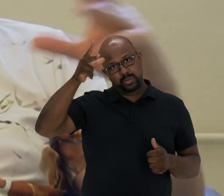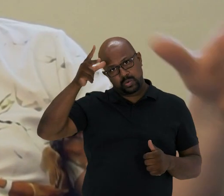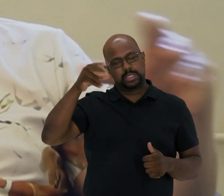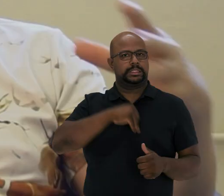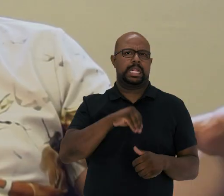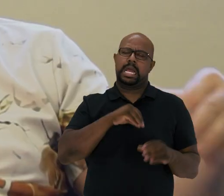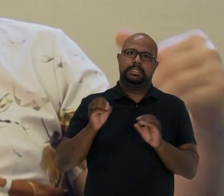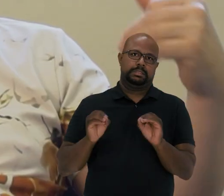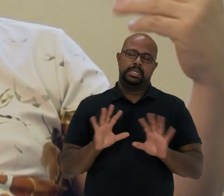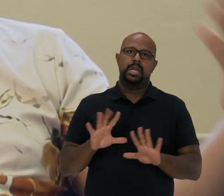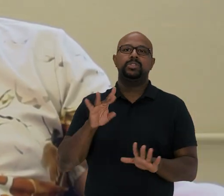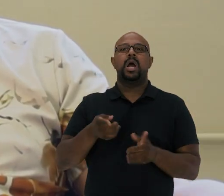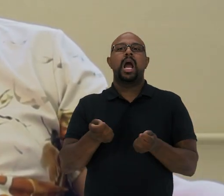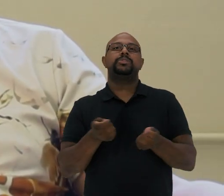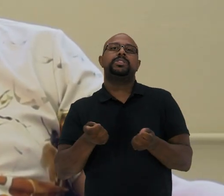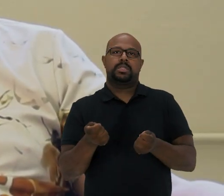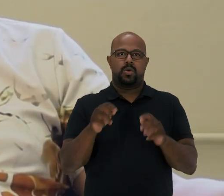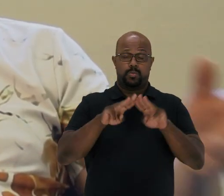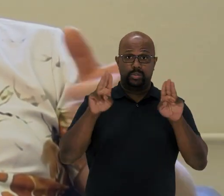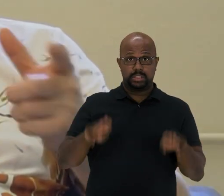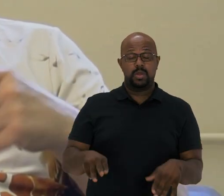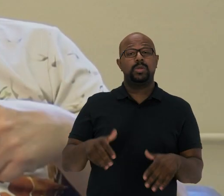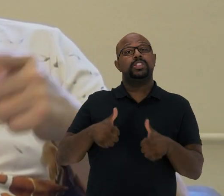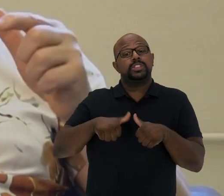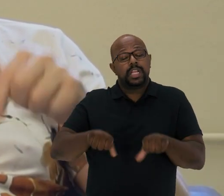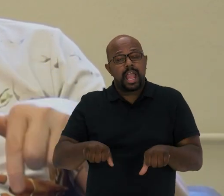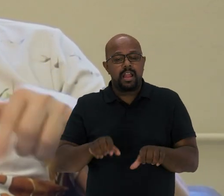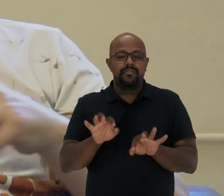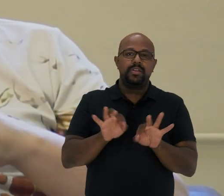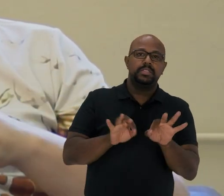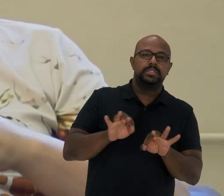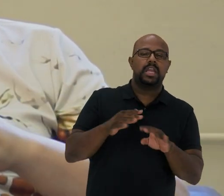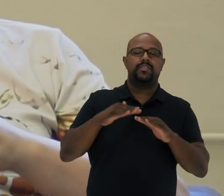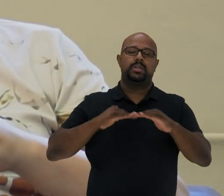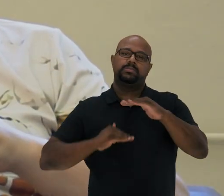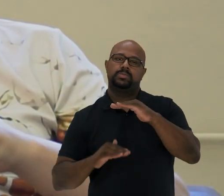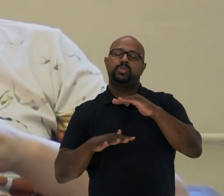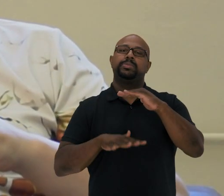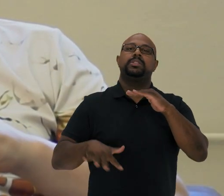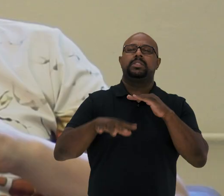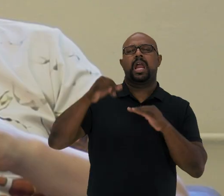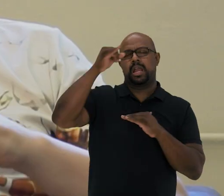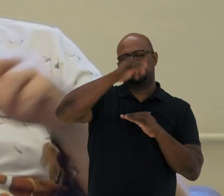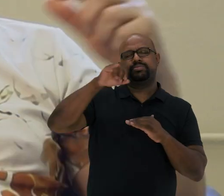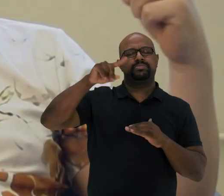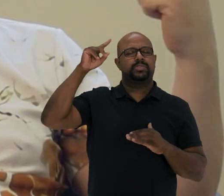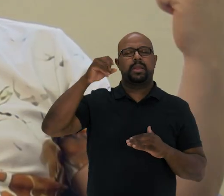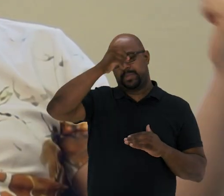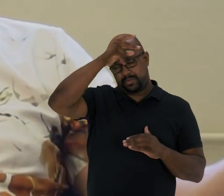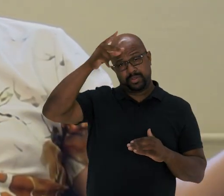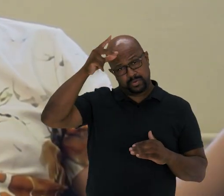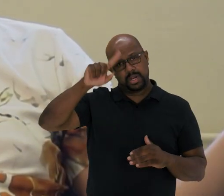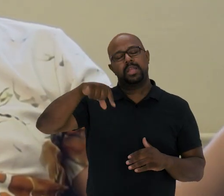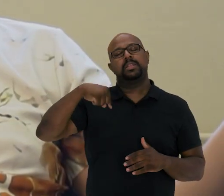voluntariamente, sem salário, sem nada, administrar o museu, que estava ainda na parte subterrânea ali da antiga prefeitura.